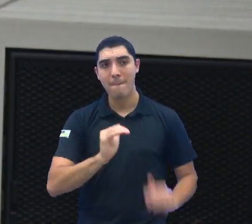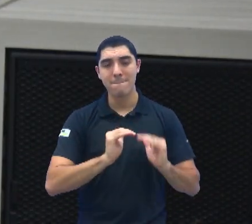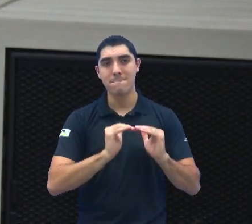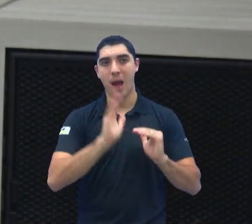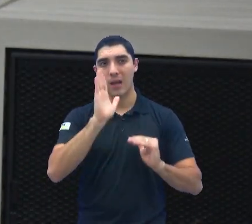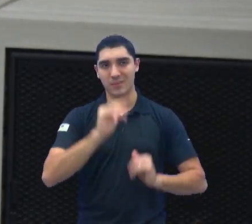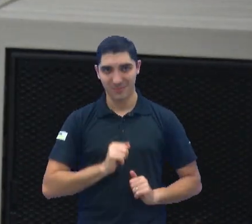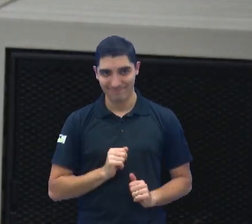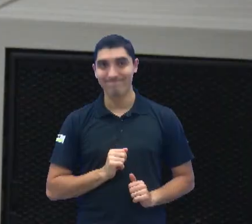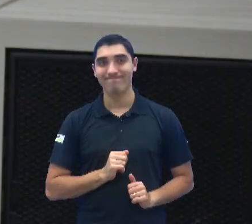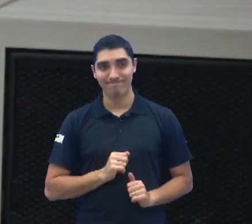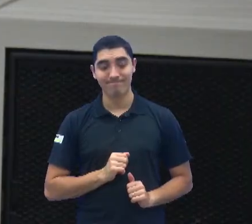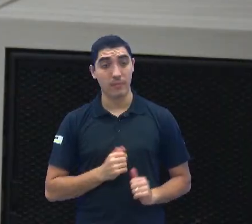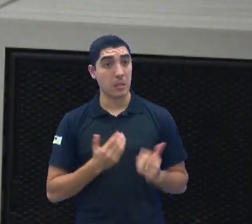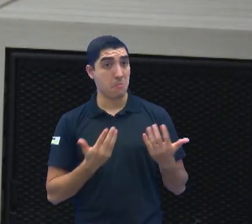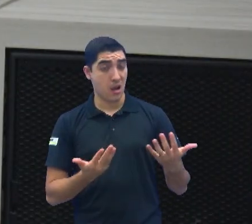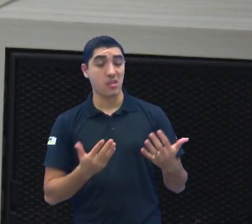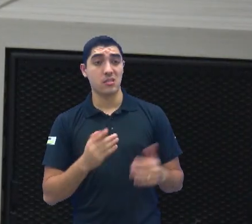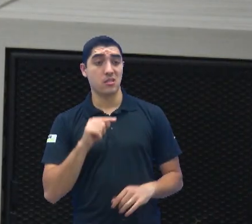não é